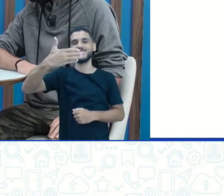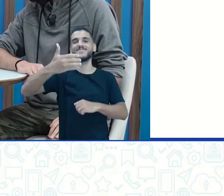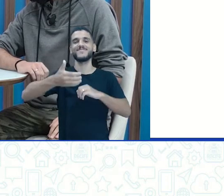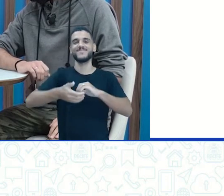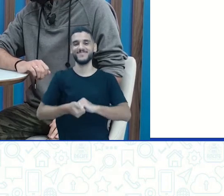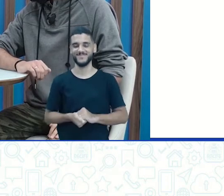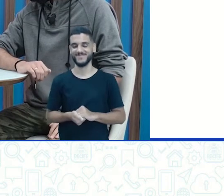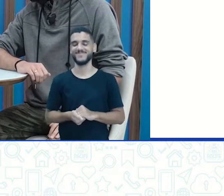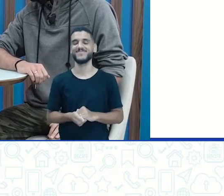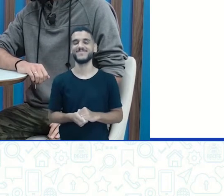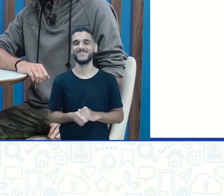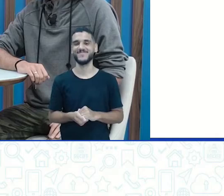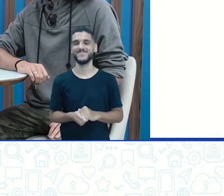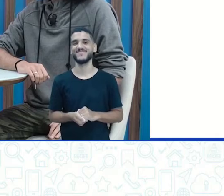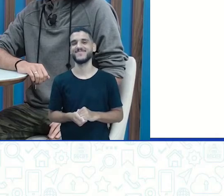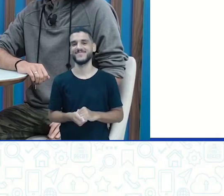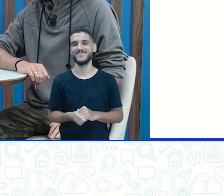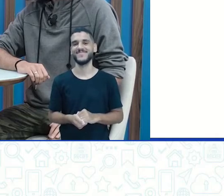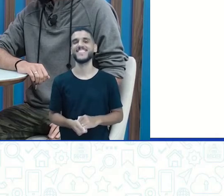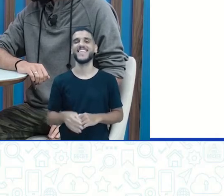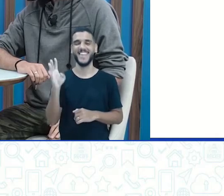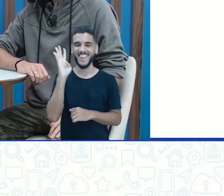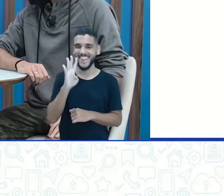sol. Que